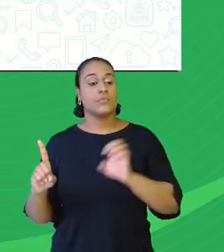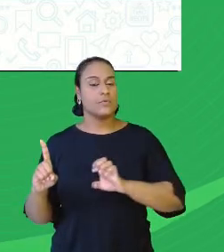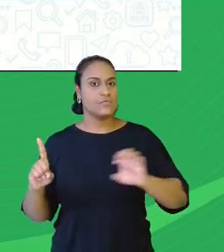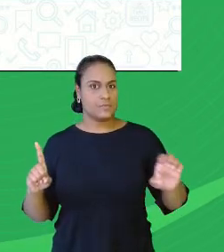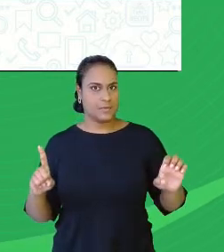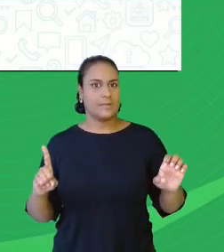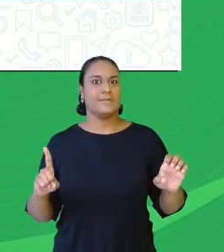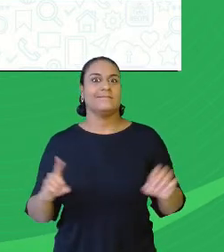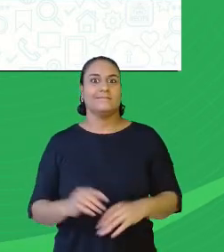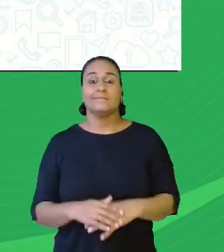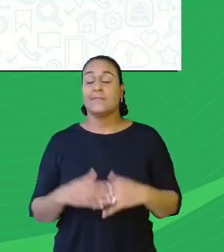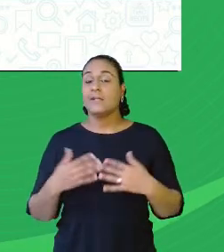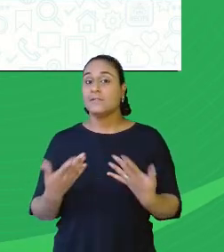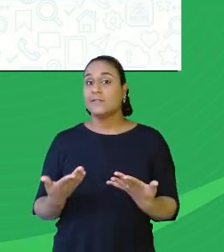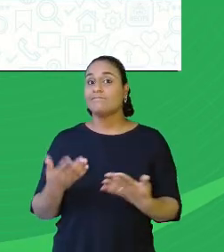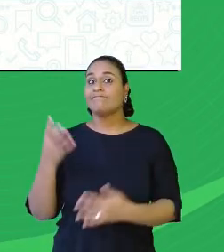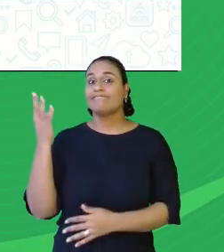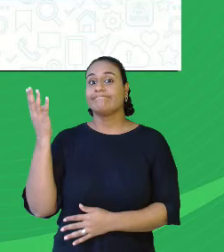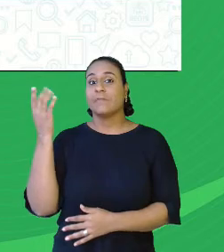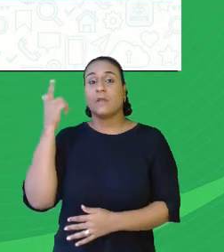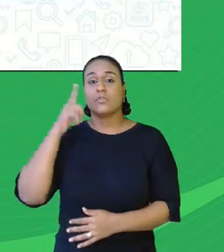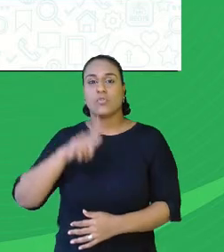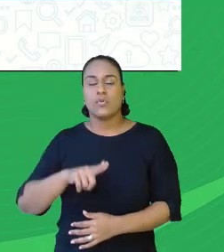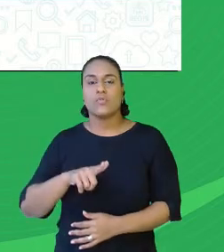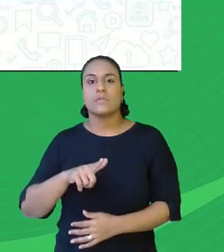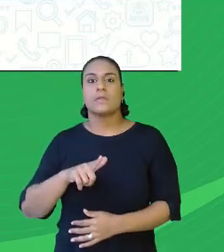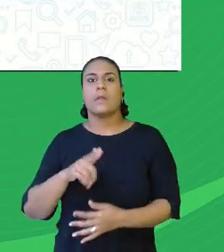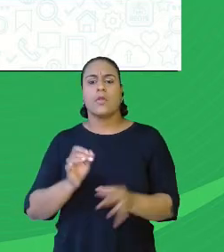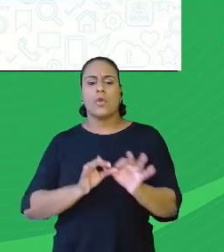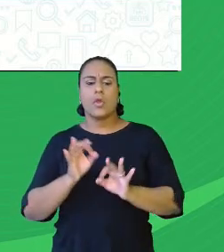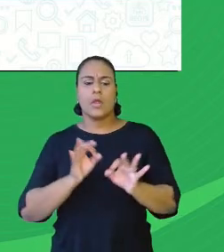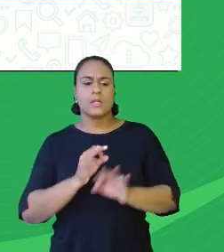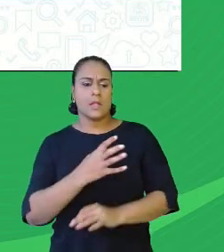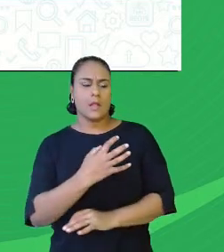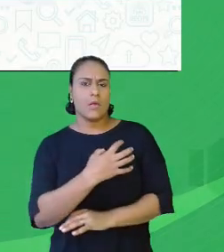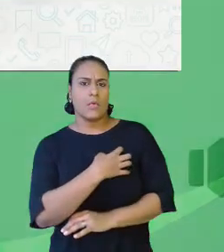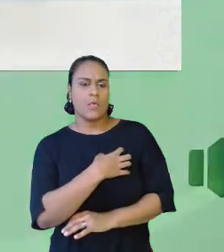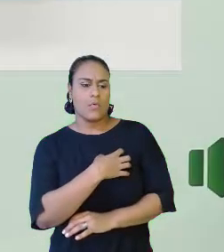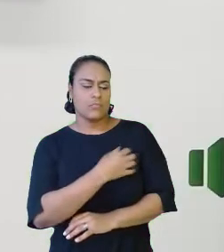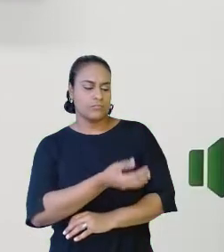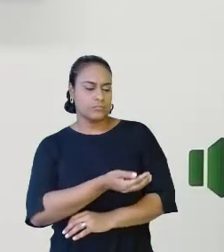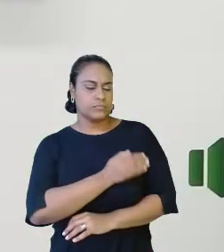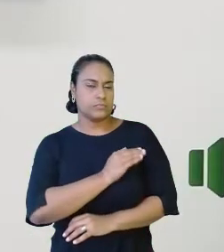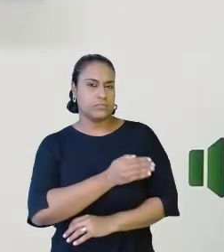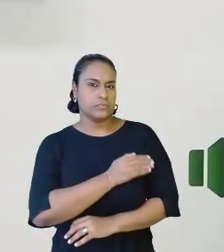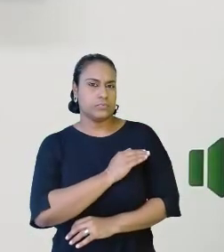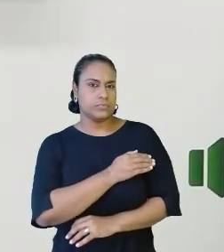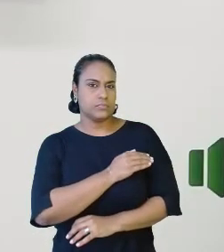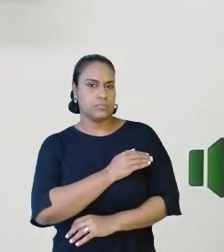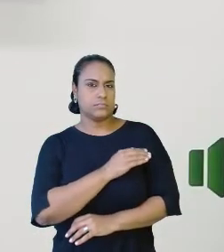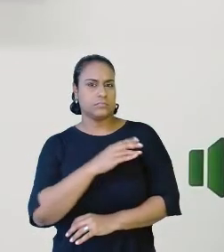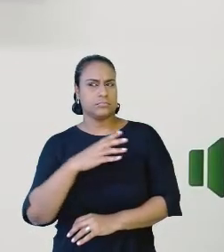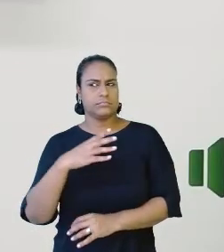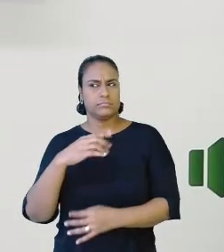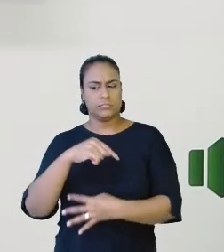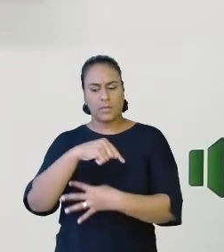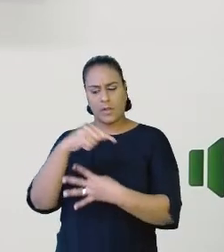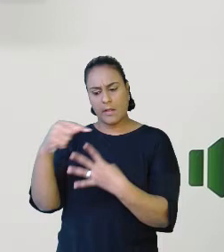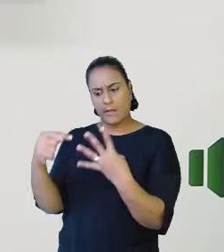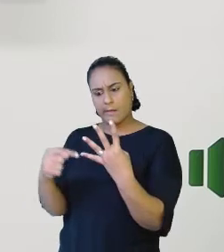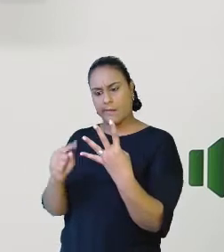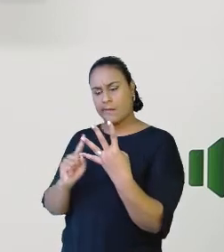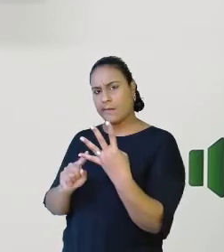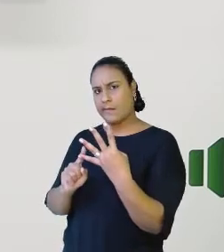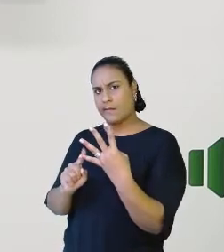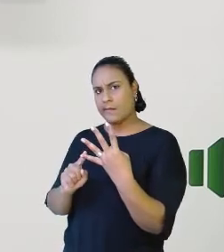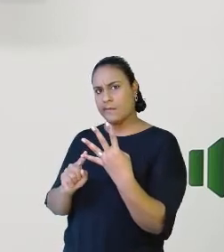esquerdo. Então, a gente consegue dividir o nosso coração nesses grupos. Cada parte vai ser responsável